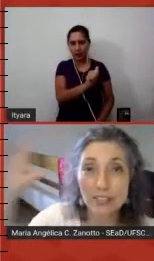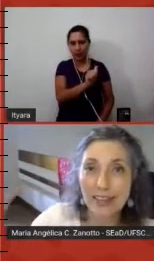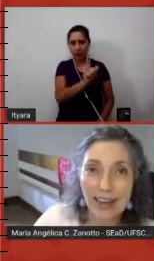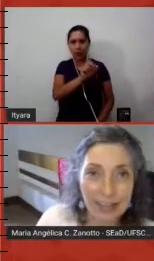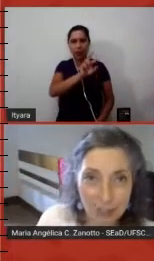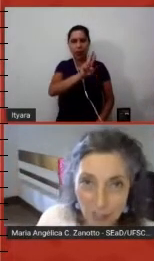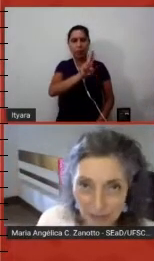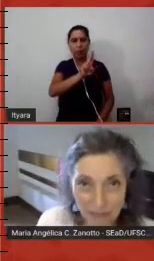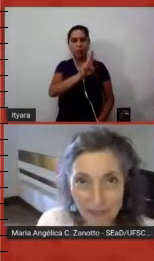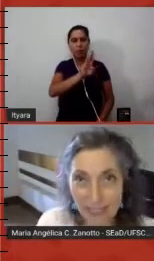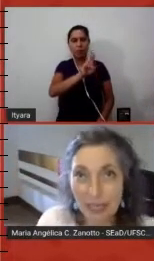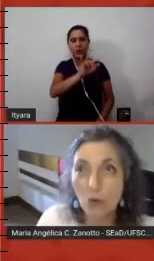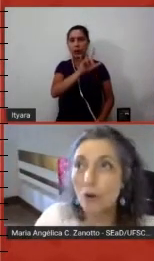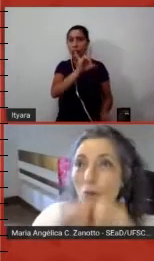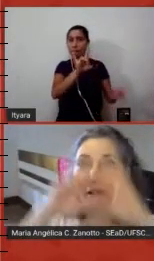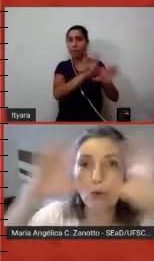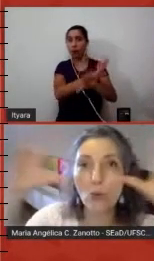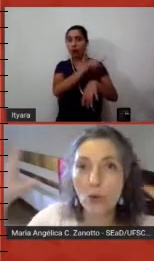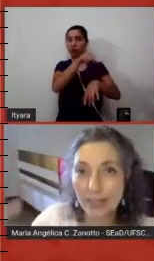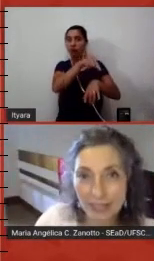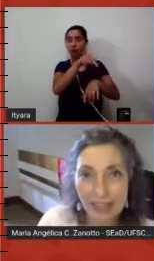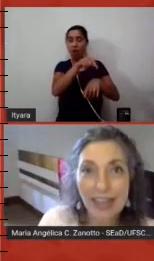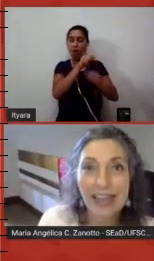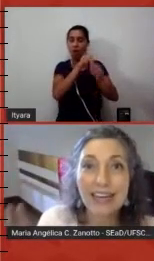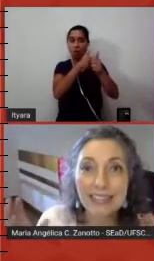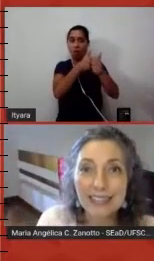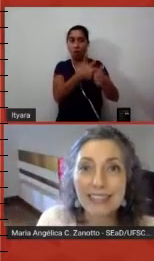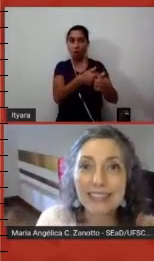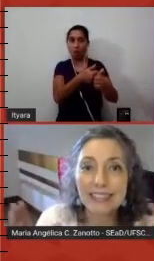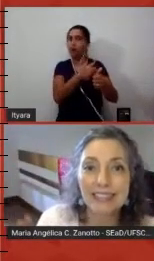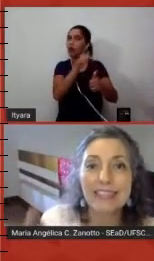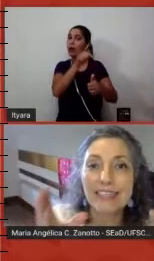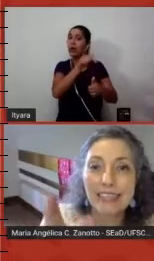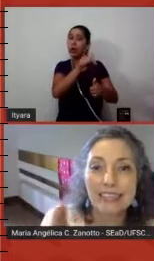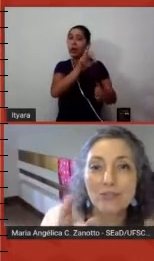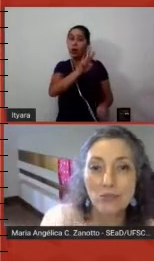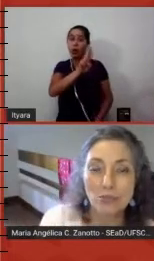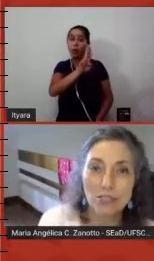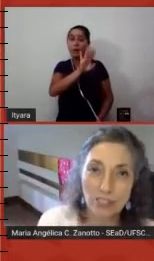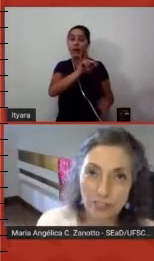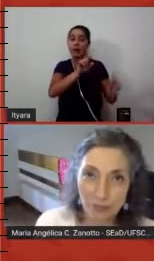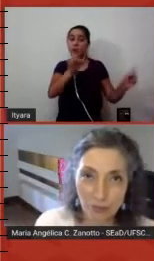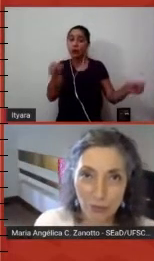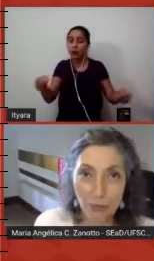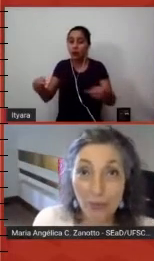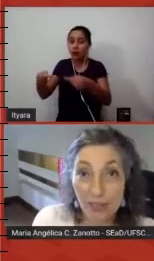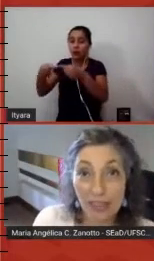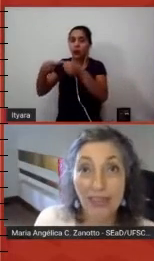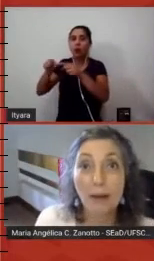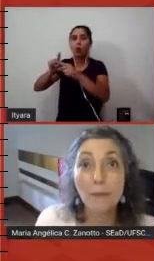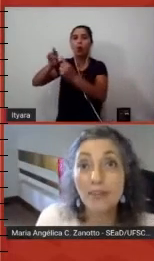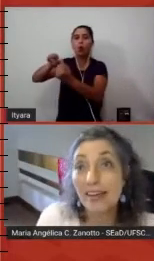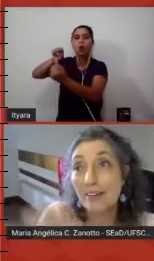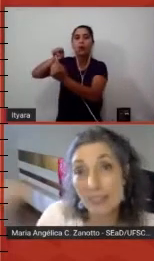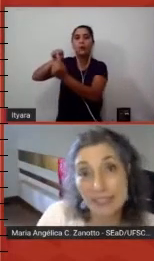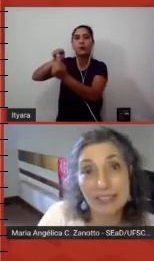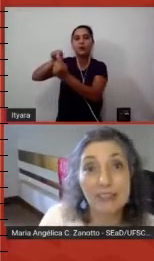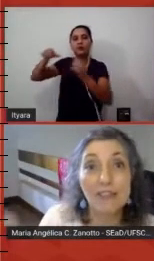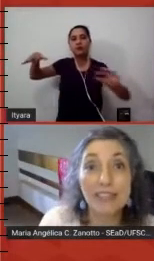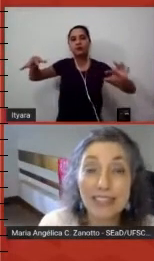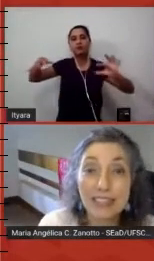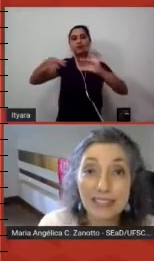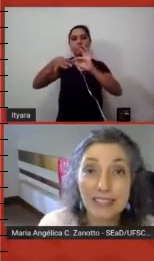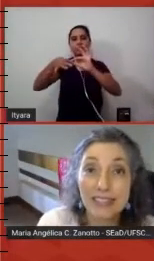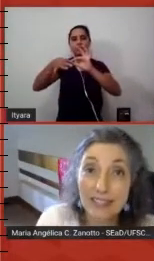uma entidade, né, como alguma coisa. Ela tem que estar alinhada aos objetivos. Por quê? Porque ela vai